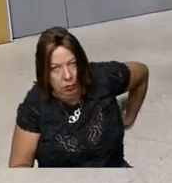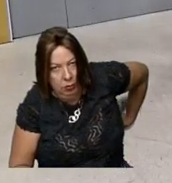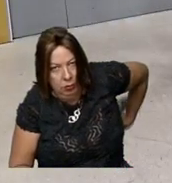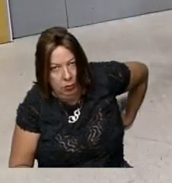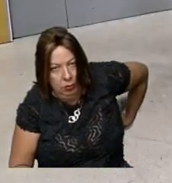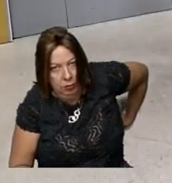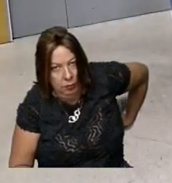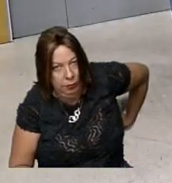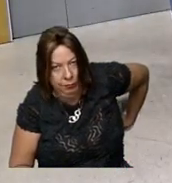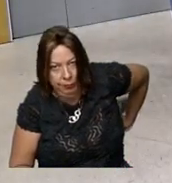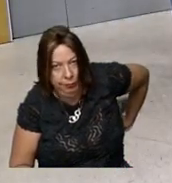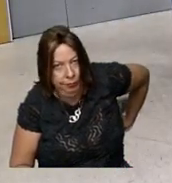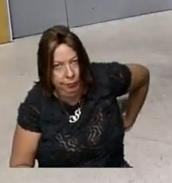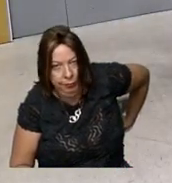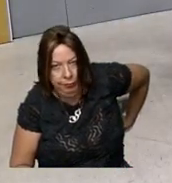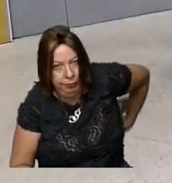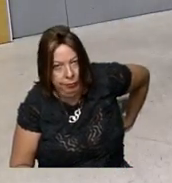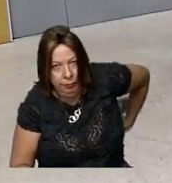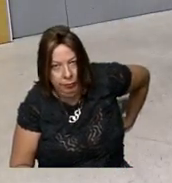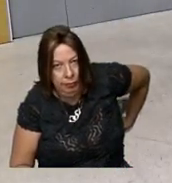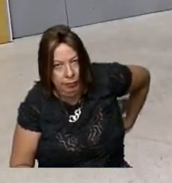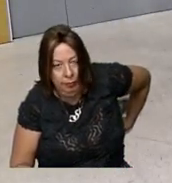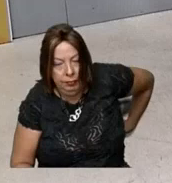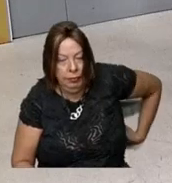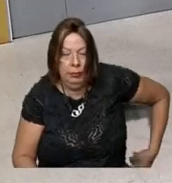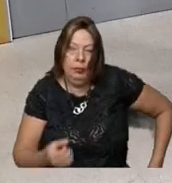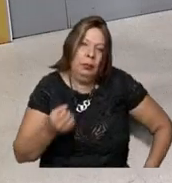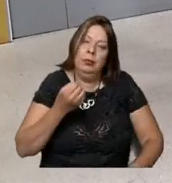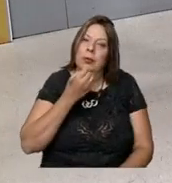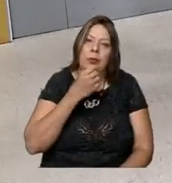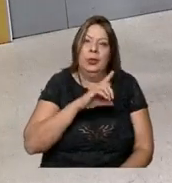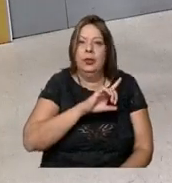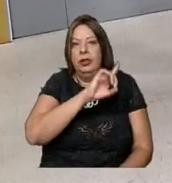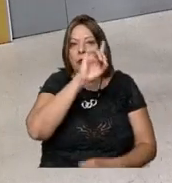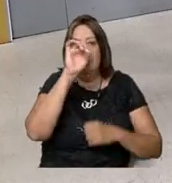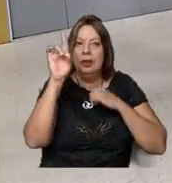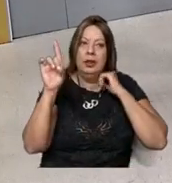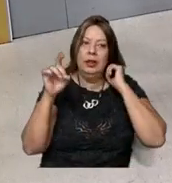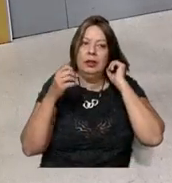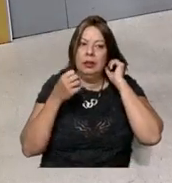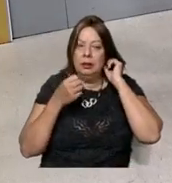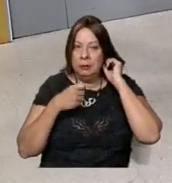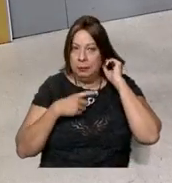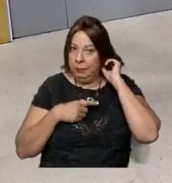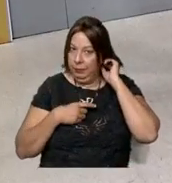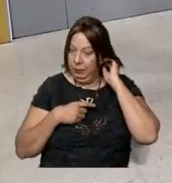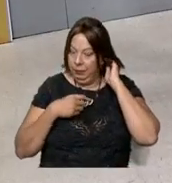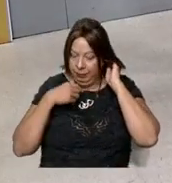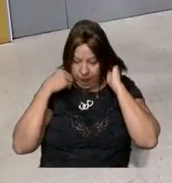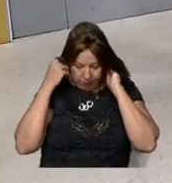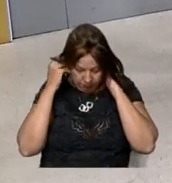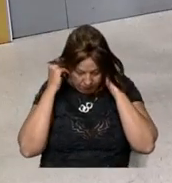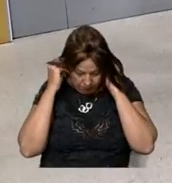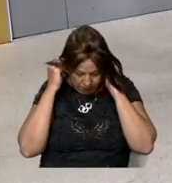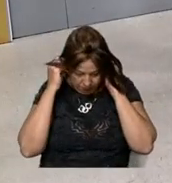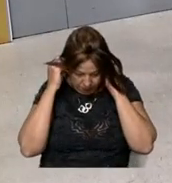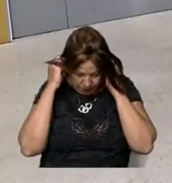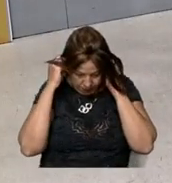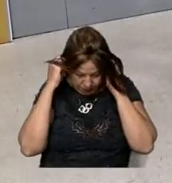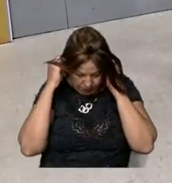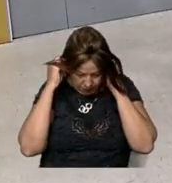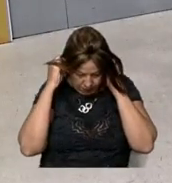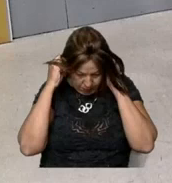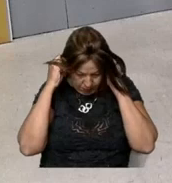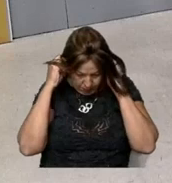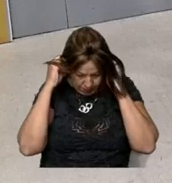Bom dia, Gino Messiani! Bom dia, Rogério! bom dia, gente! Chegou o grande dia do Black Friday do